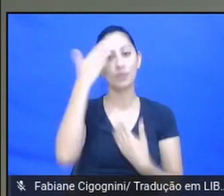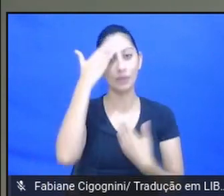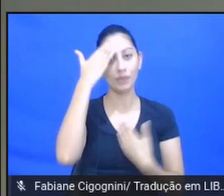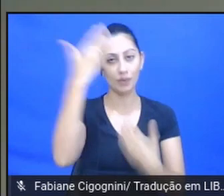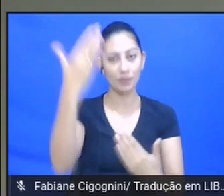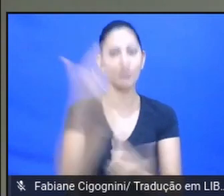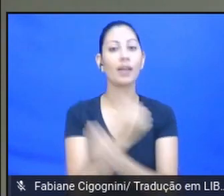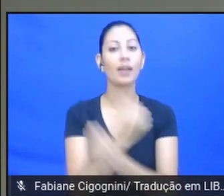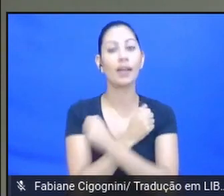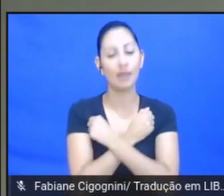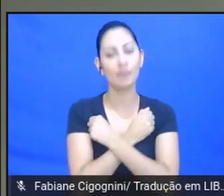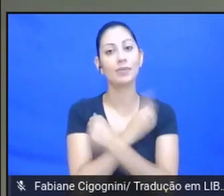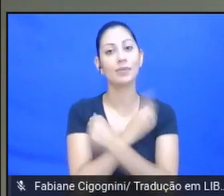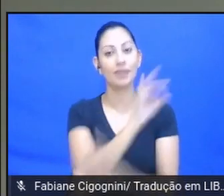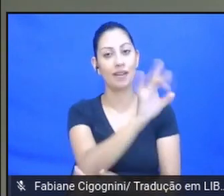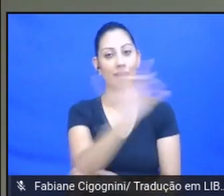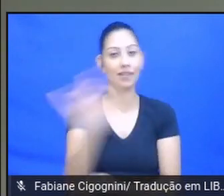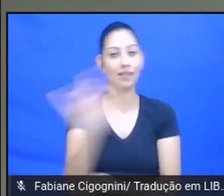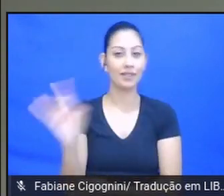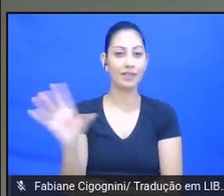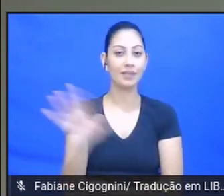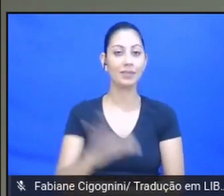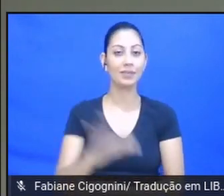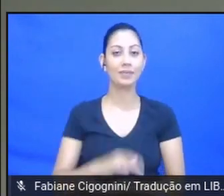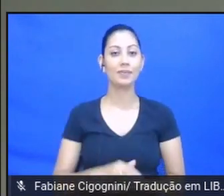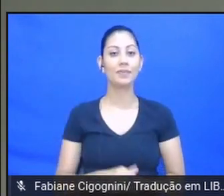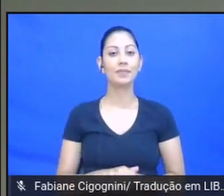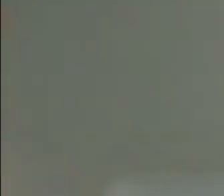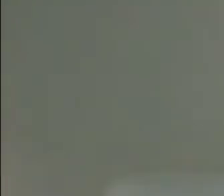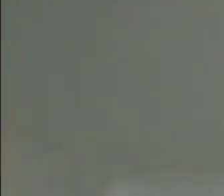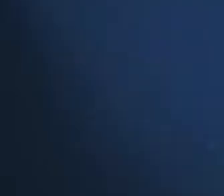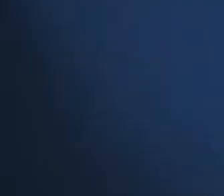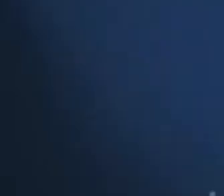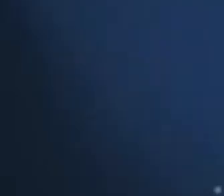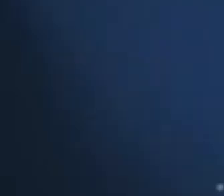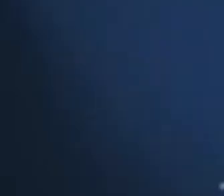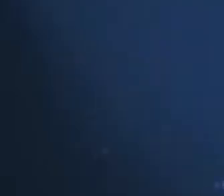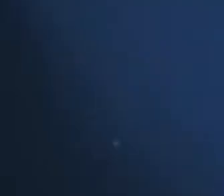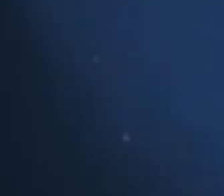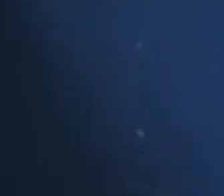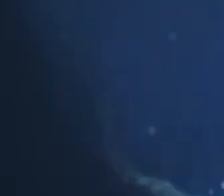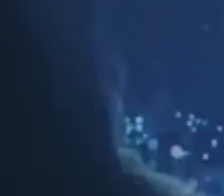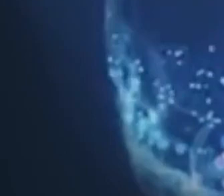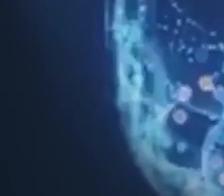obrigado, um grande abraço para cada um de vocês.